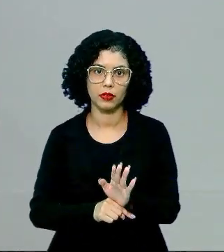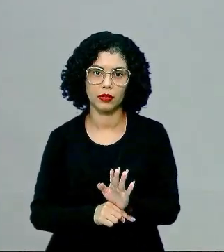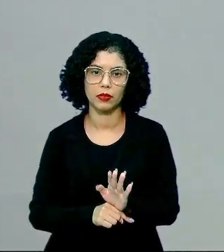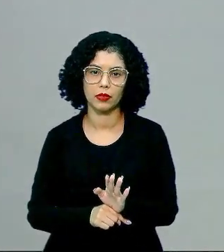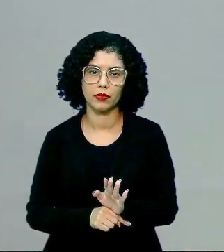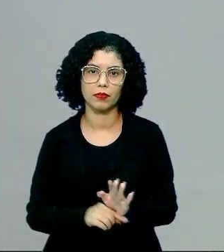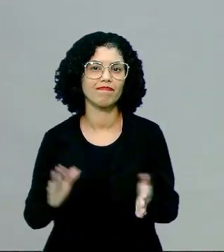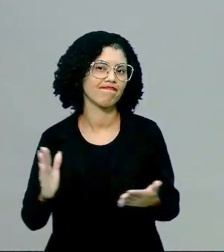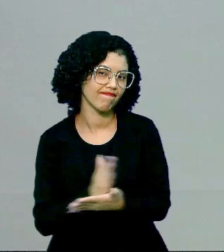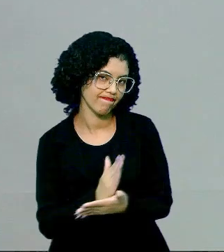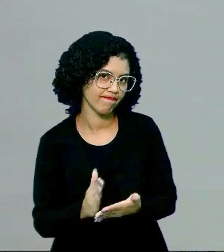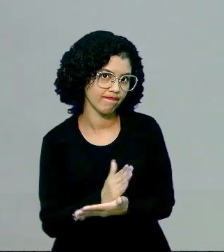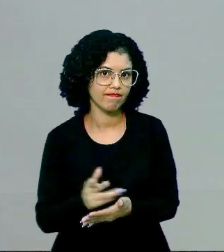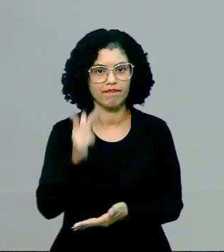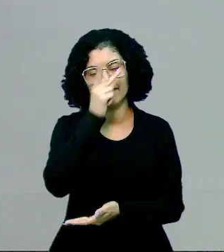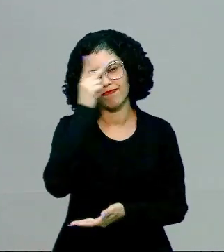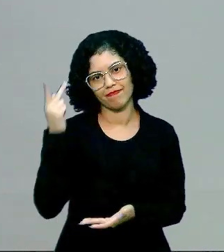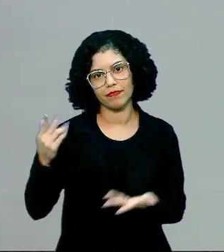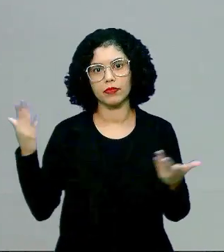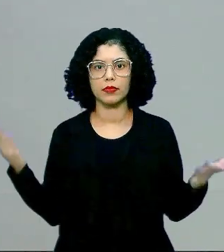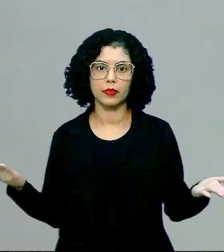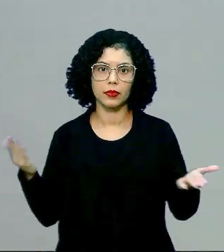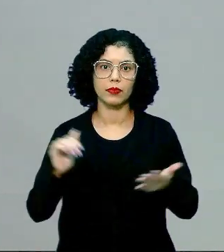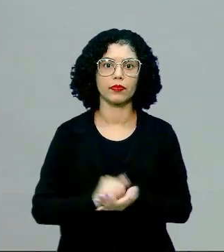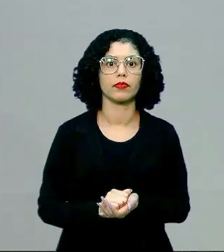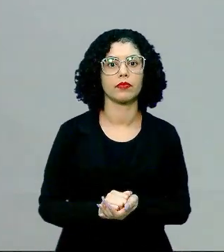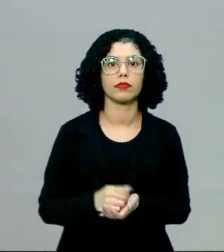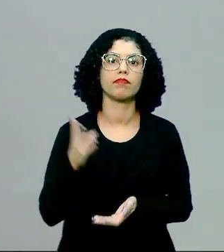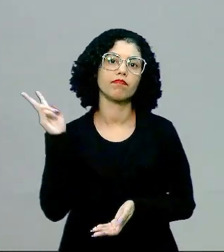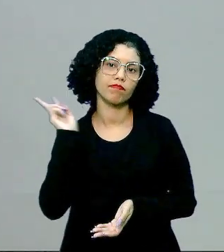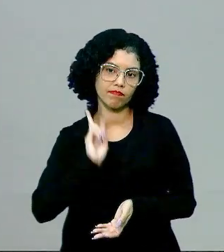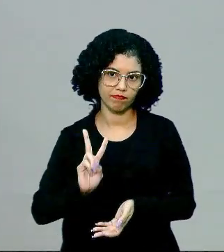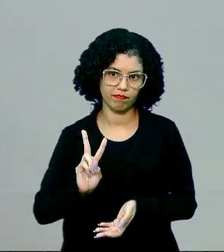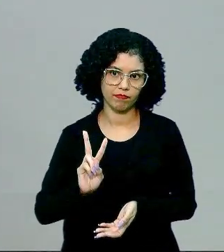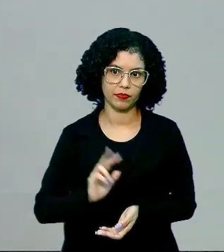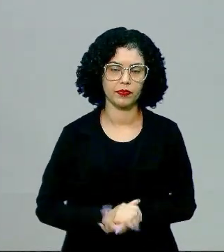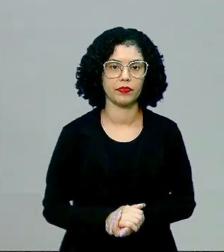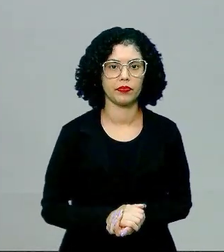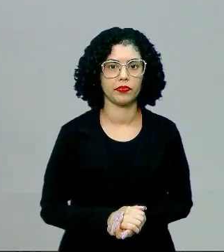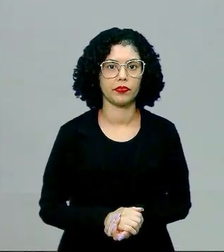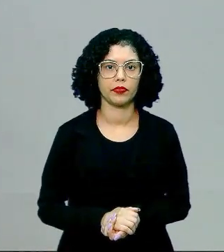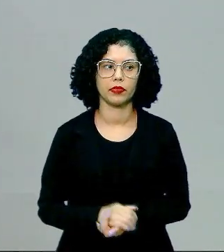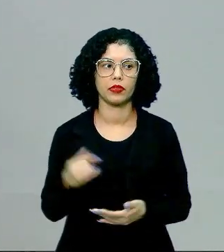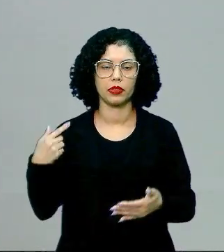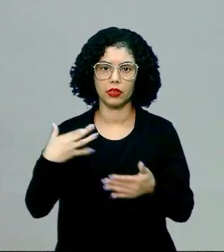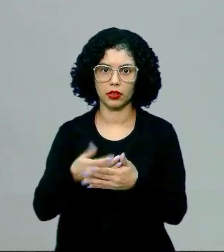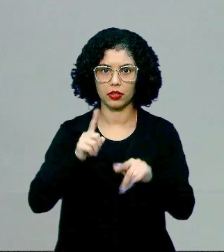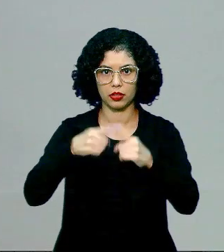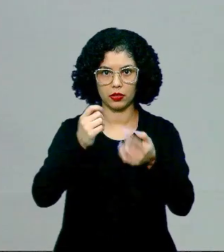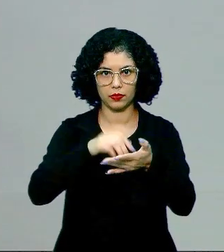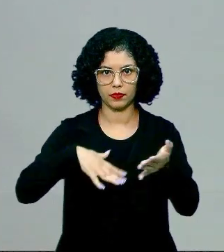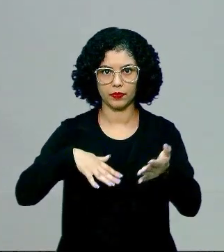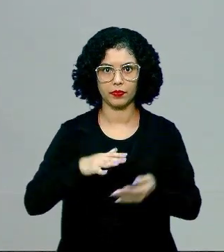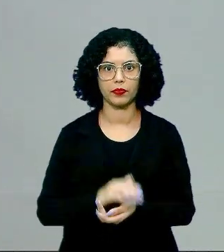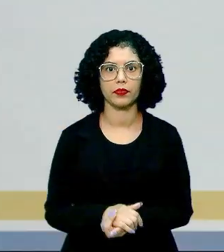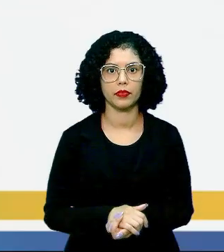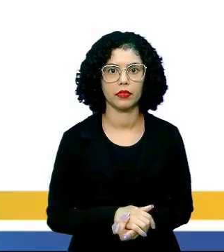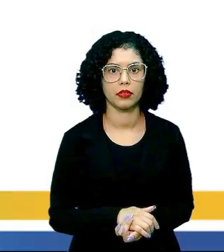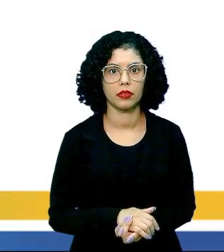assim, algumas dessas pessoas elas acabam sendo vitimadas. Vamos avançar para mais uma